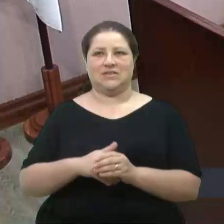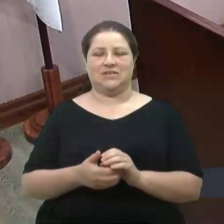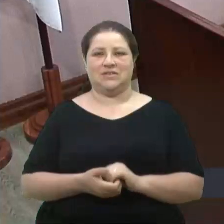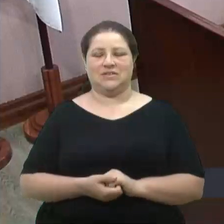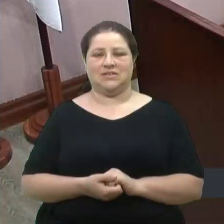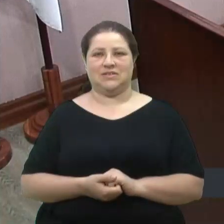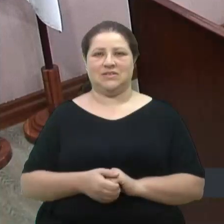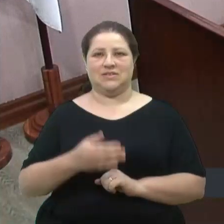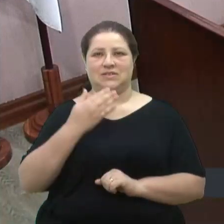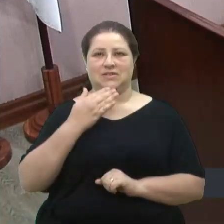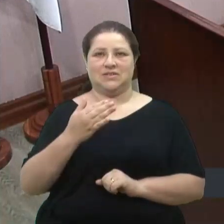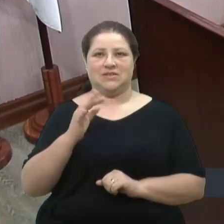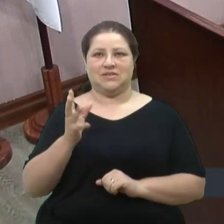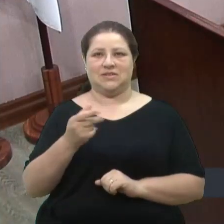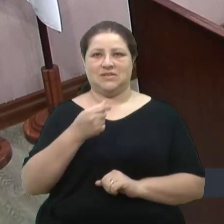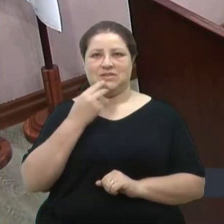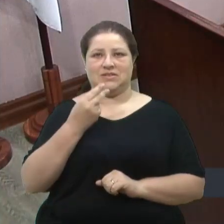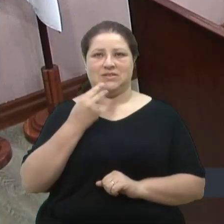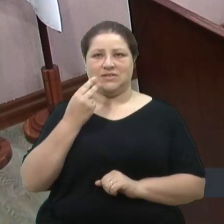seus votos.